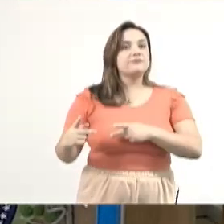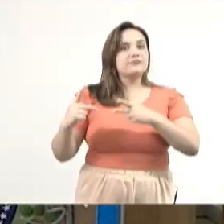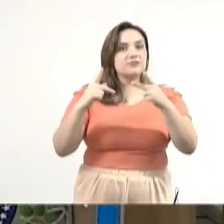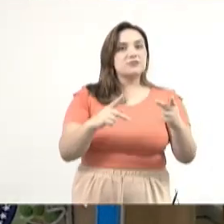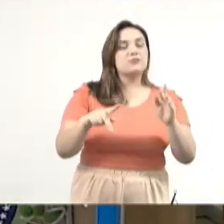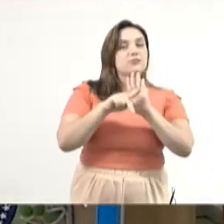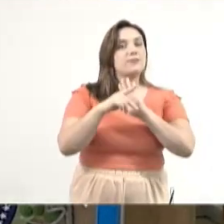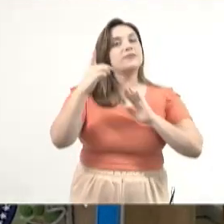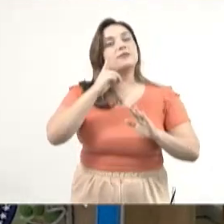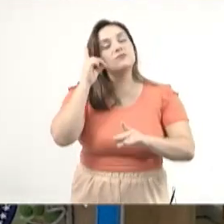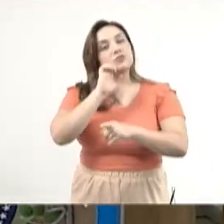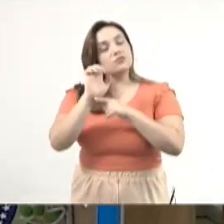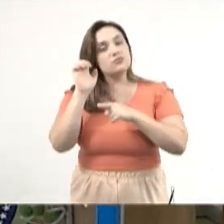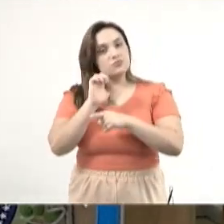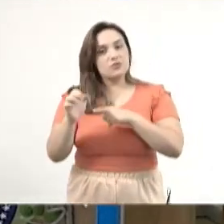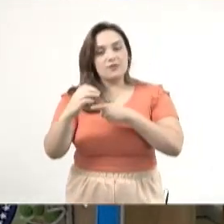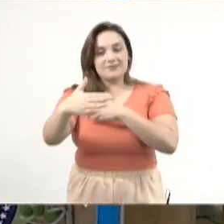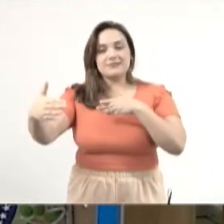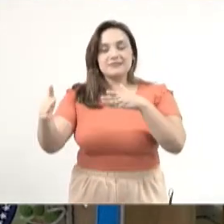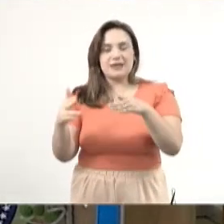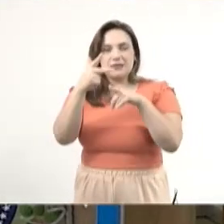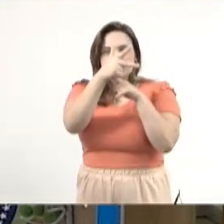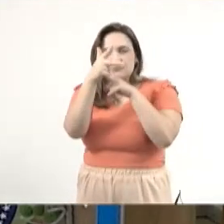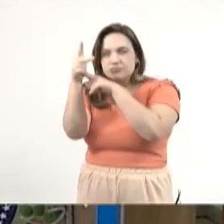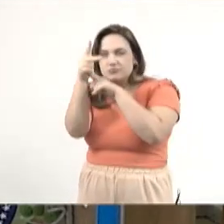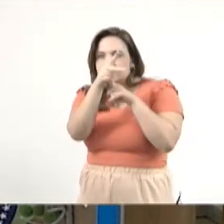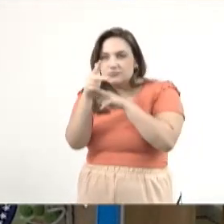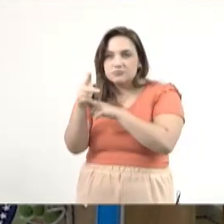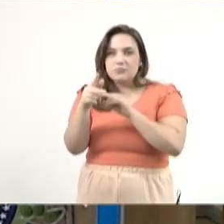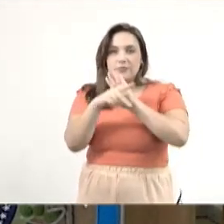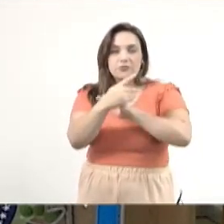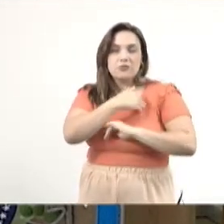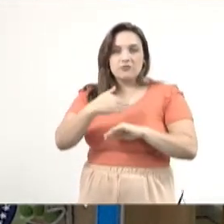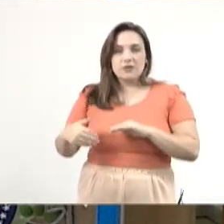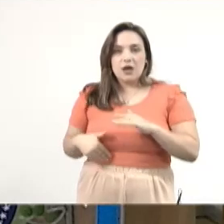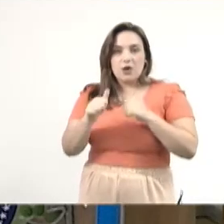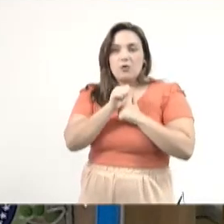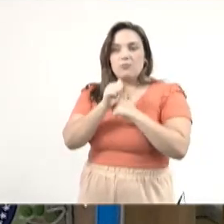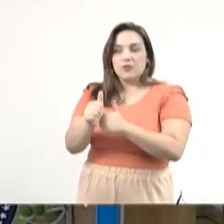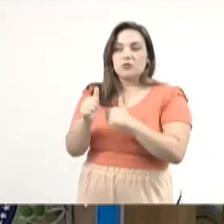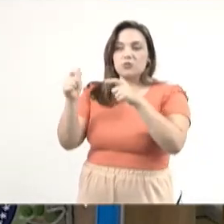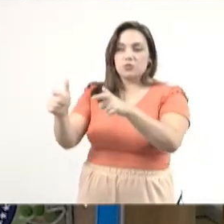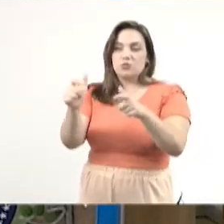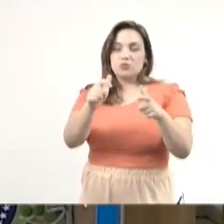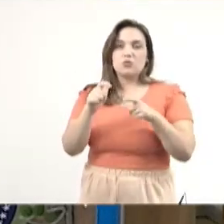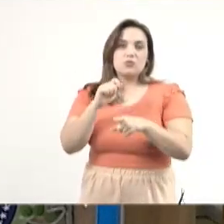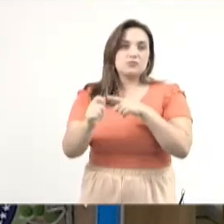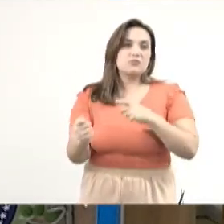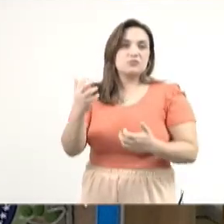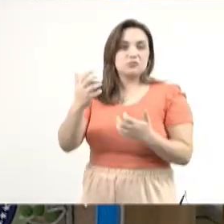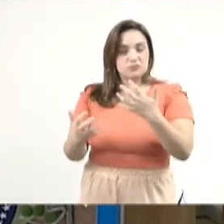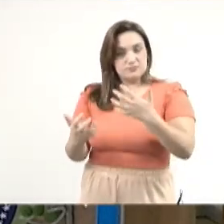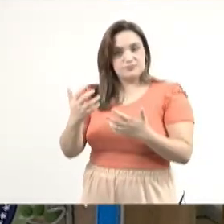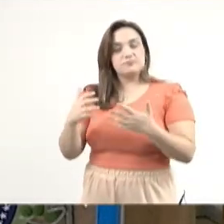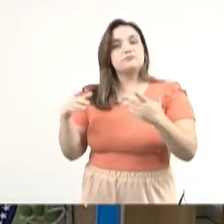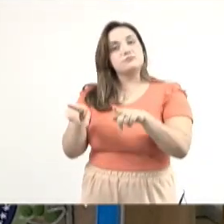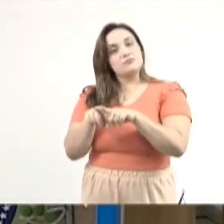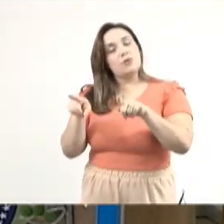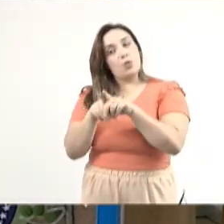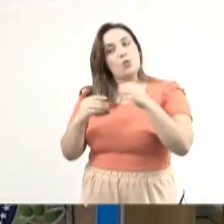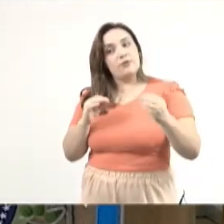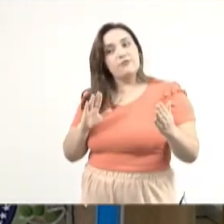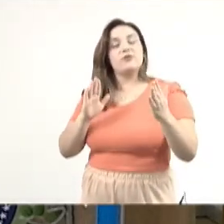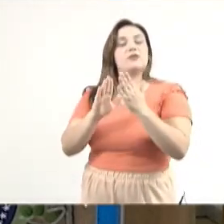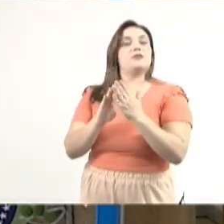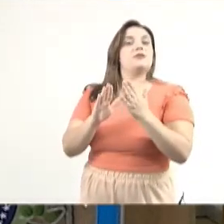deputados estaduais à sala de situação que é gerida pelo governo do estado, que está acompanhando a evolução dos focos de chama e também o enfrentamento